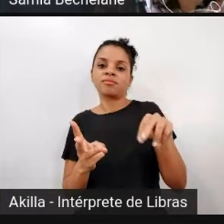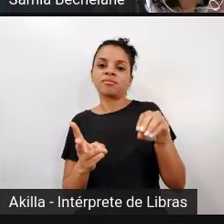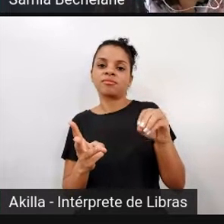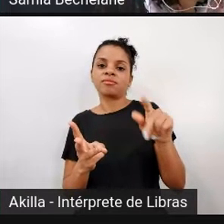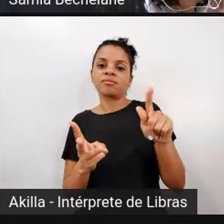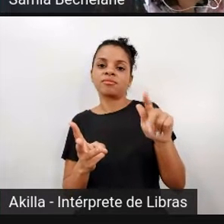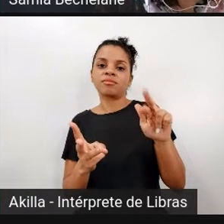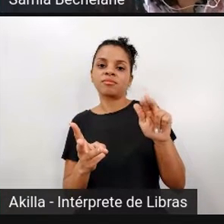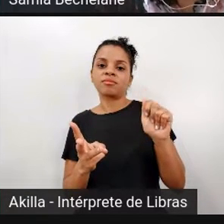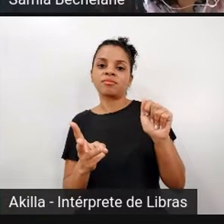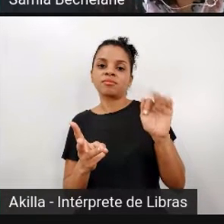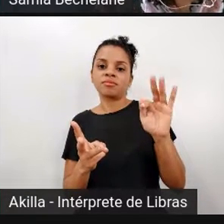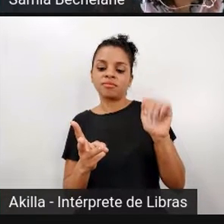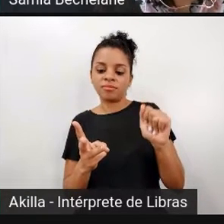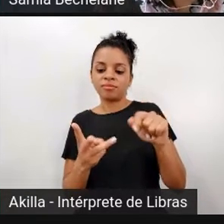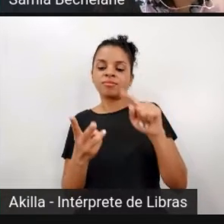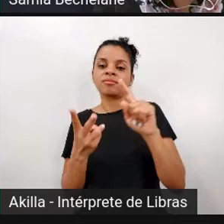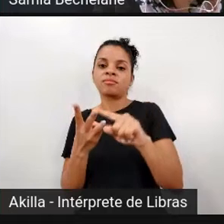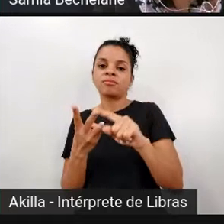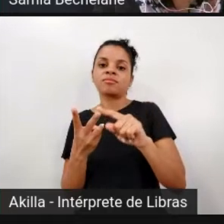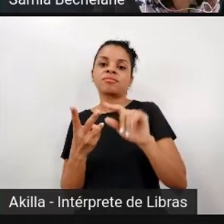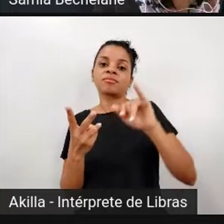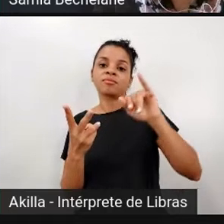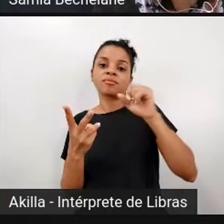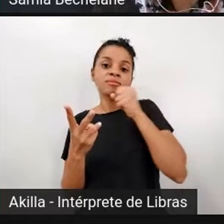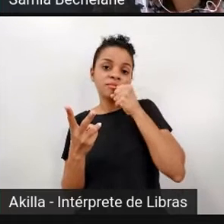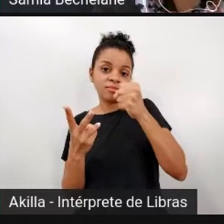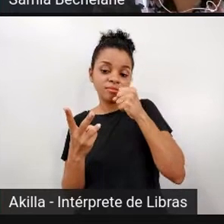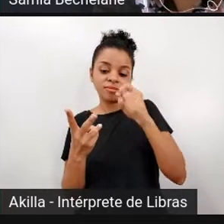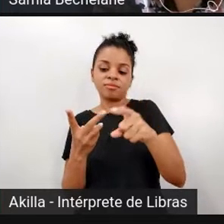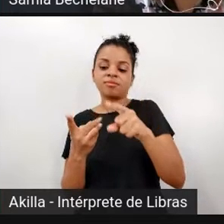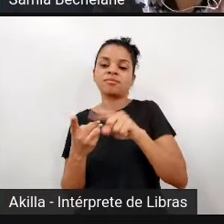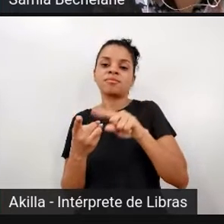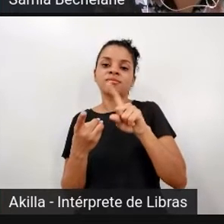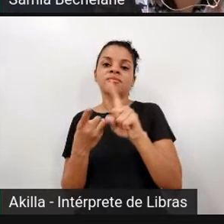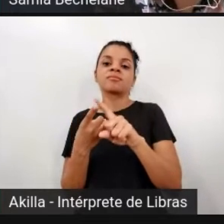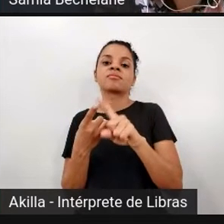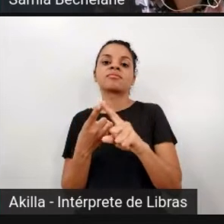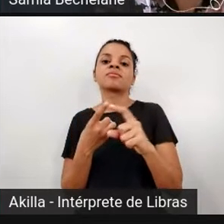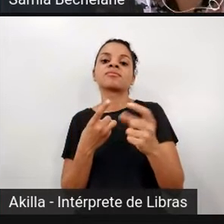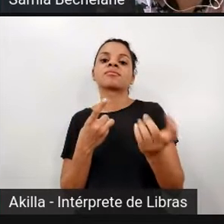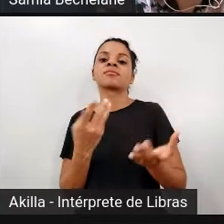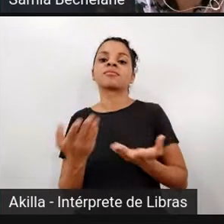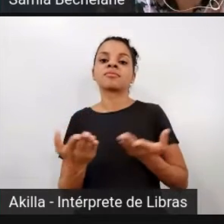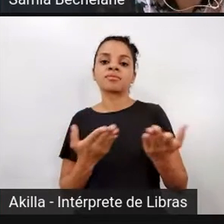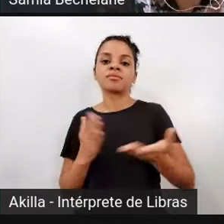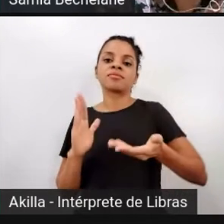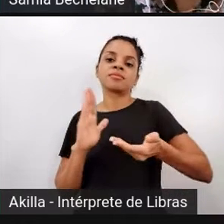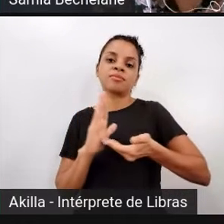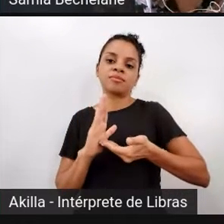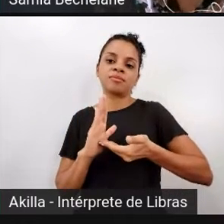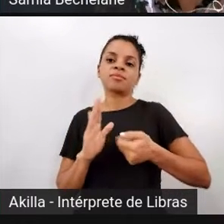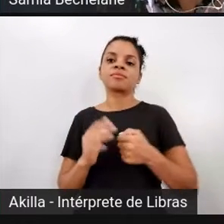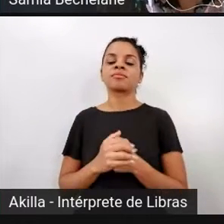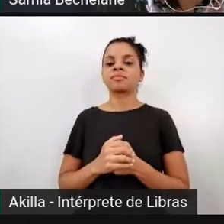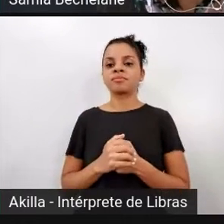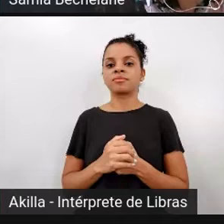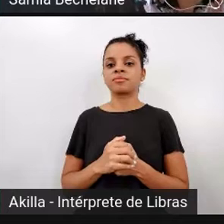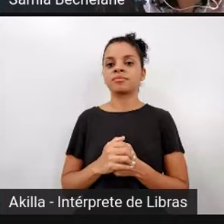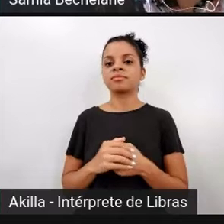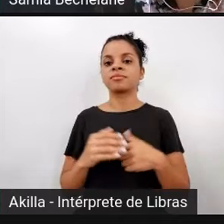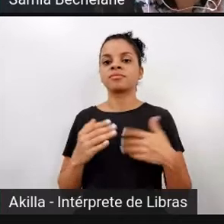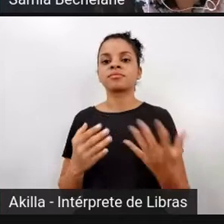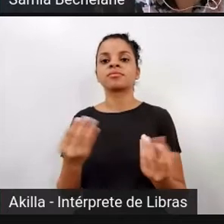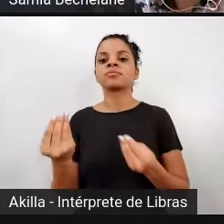né? E a professora Emma fala também que uma das grandes forças de fazer a etnografia no parlamento